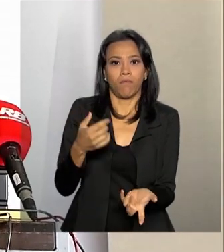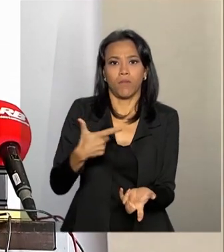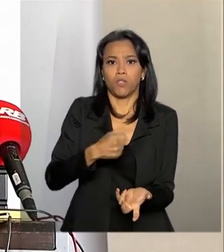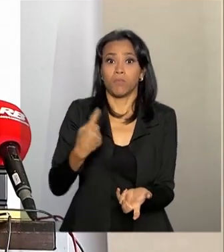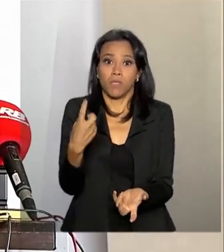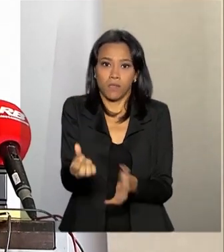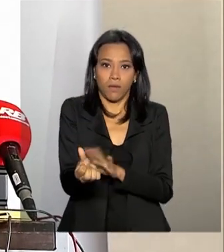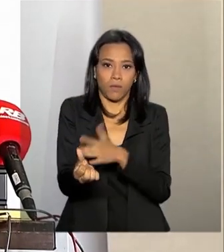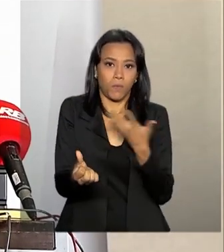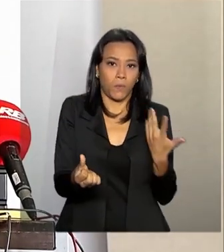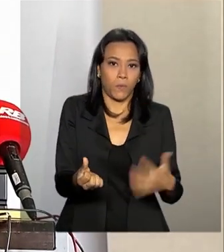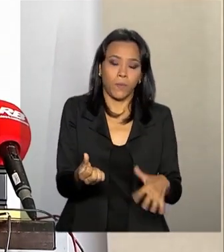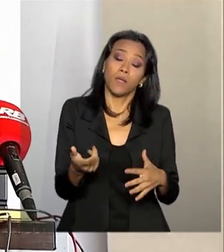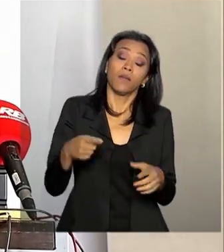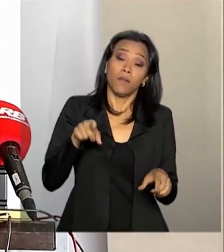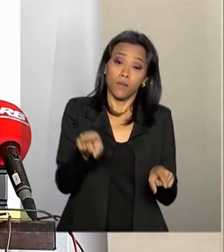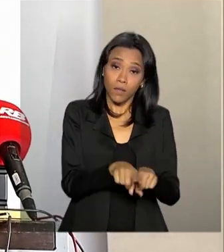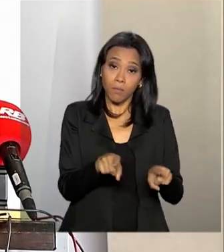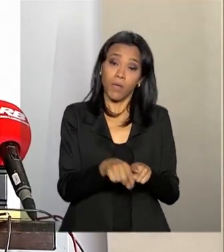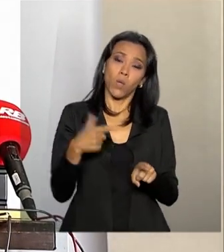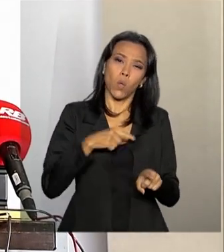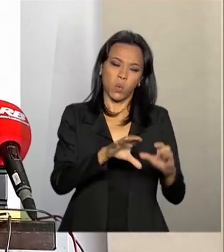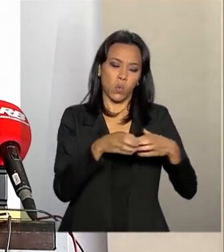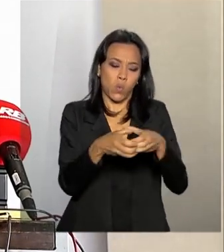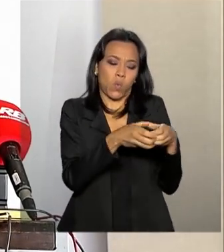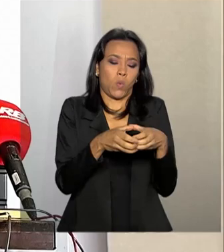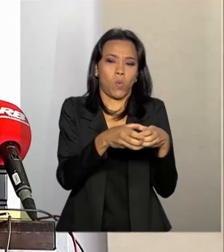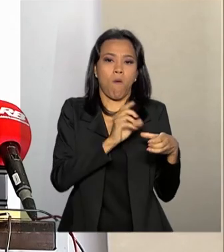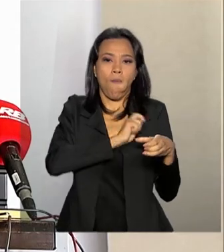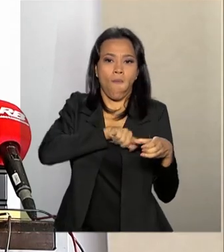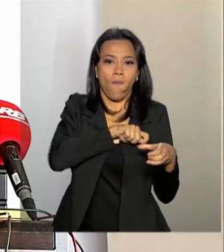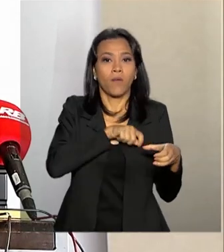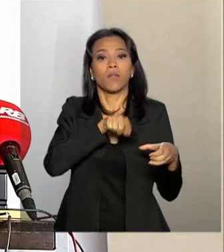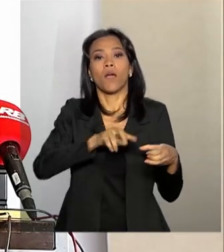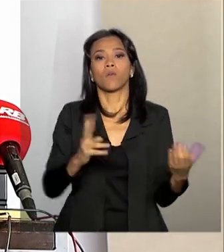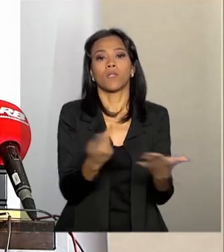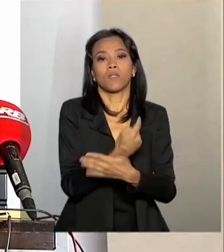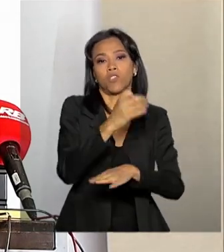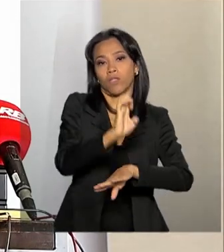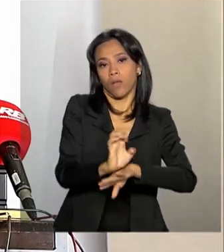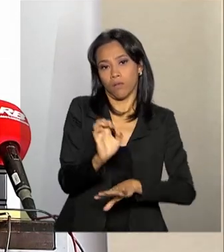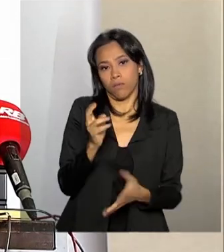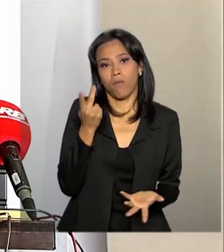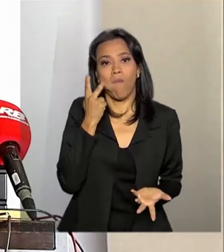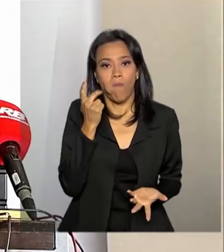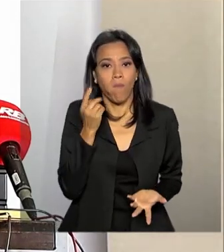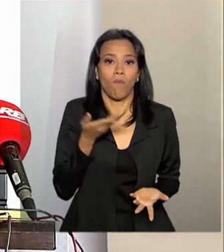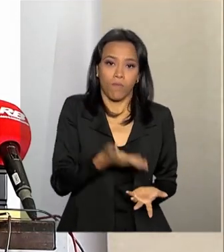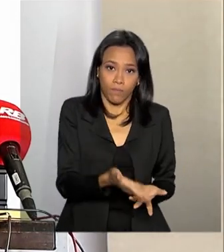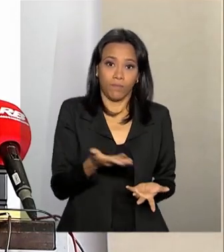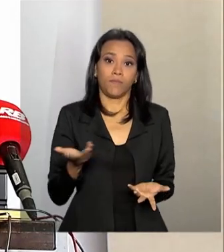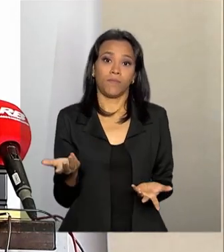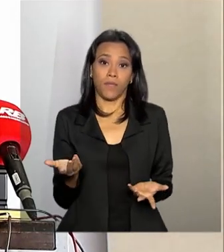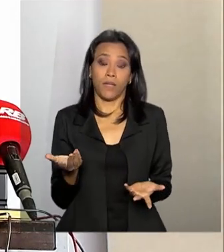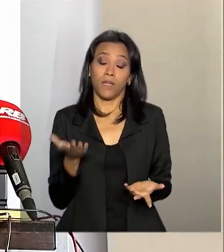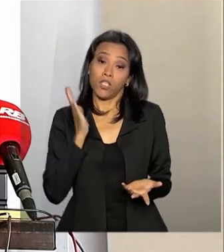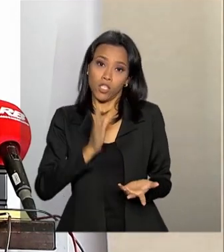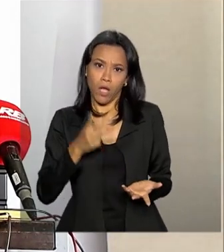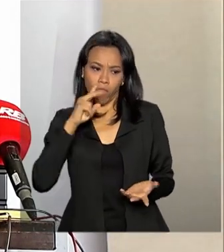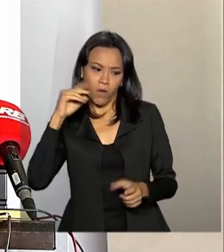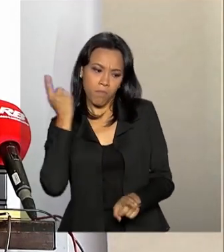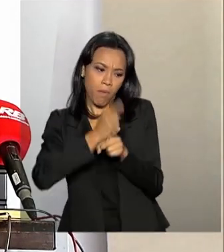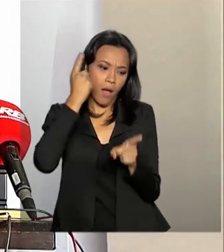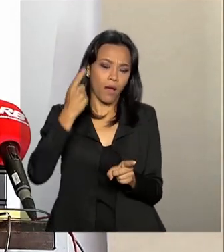recentes envolvendo organizações criminosas no estado do Ceará. Foram debelados? Foram debelados, graças ao esforço do